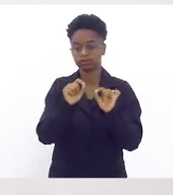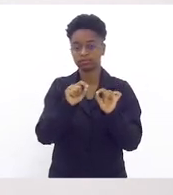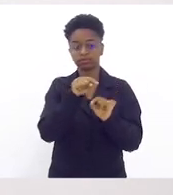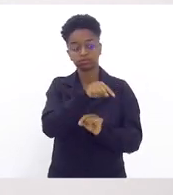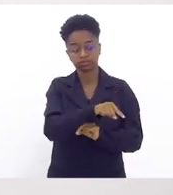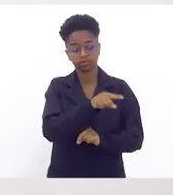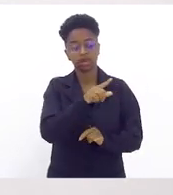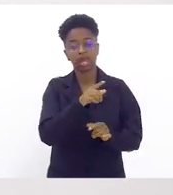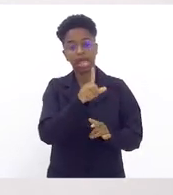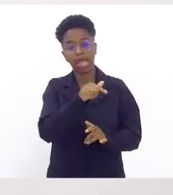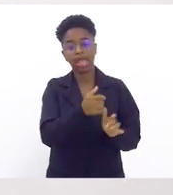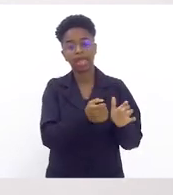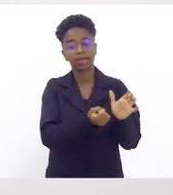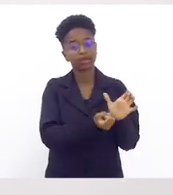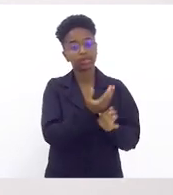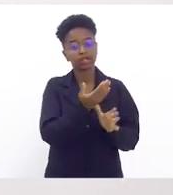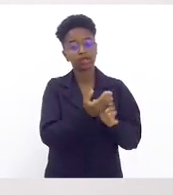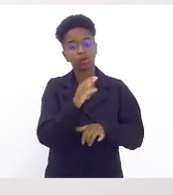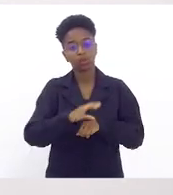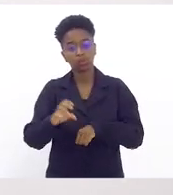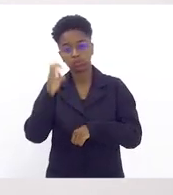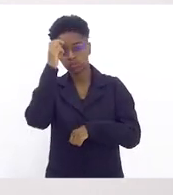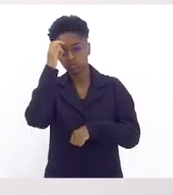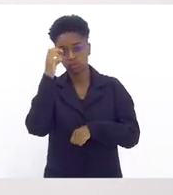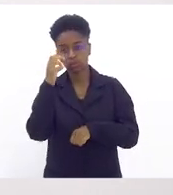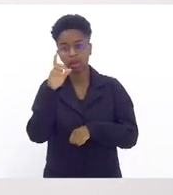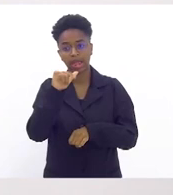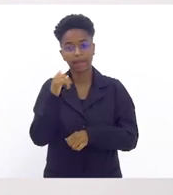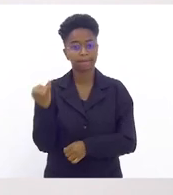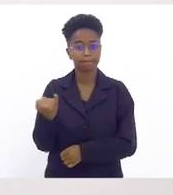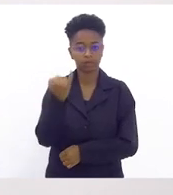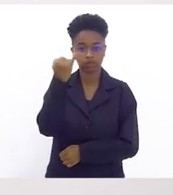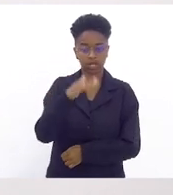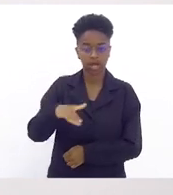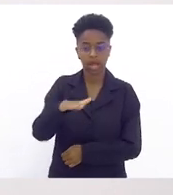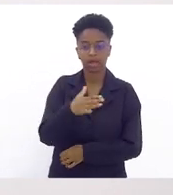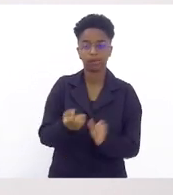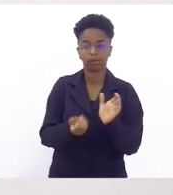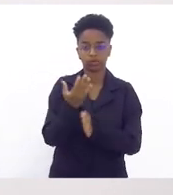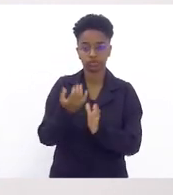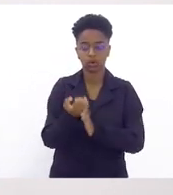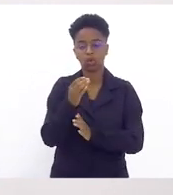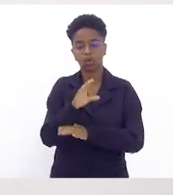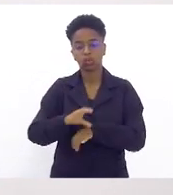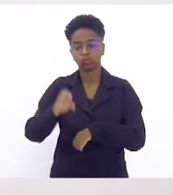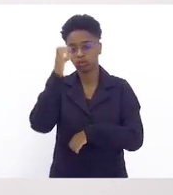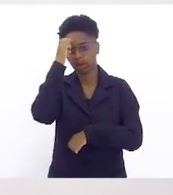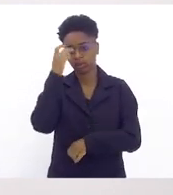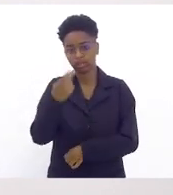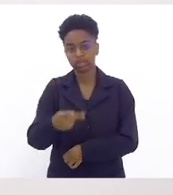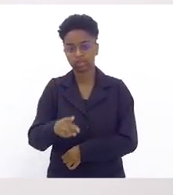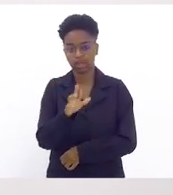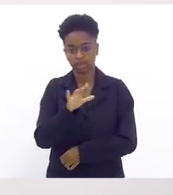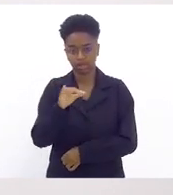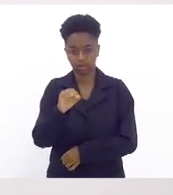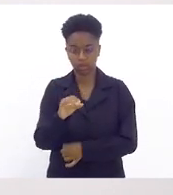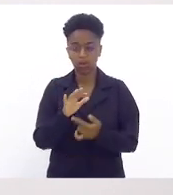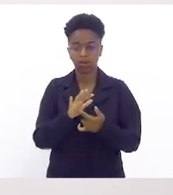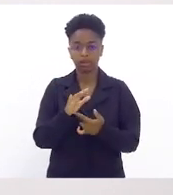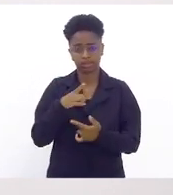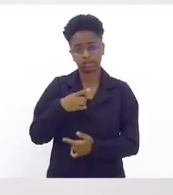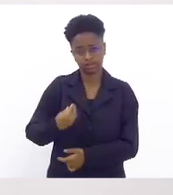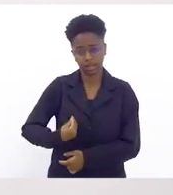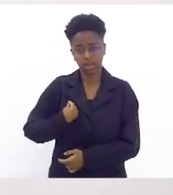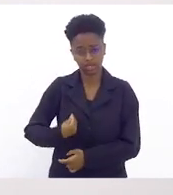como produtora cultural como bola importantíssimo na produção cultural e artística do Rio de Janeiro vai uma forma artística ainda existe